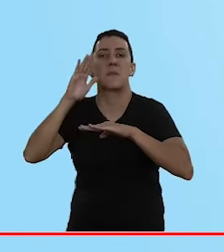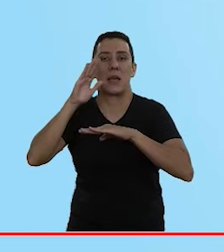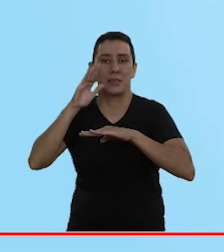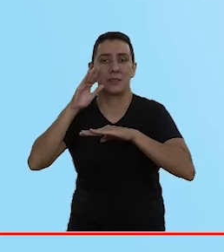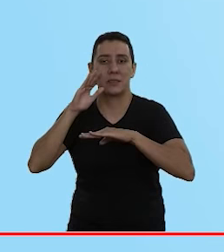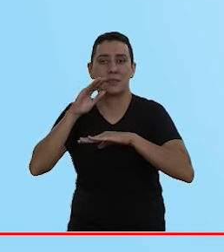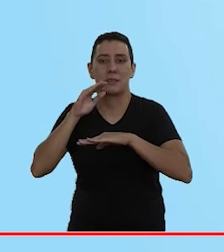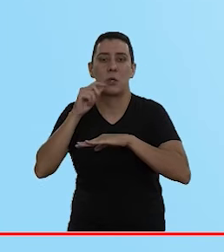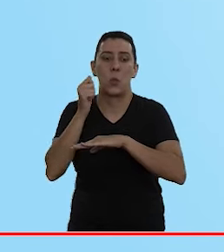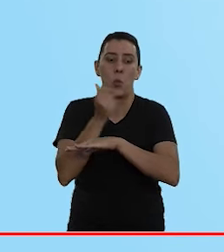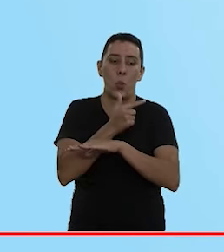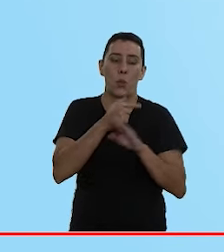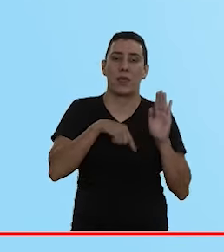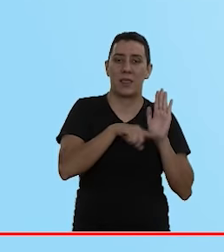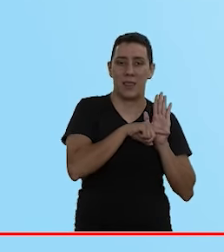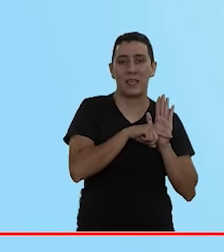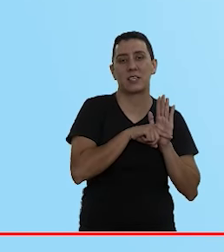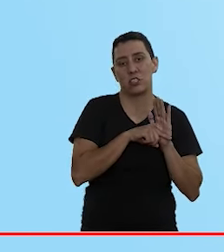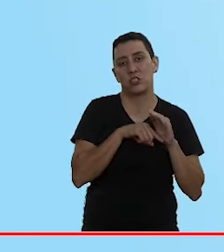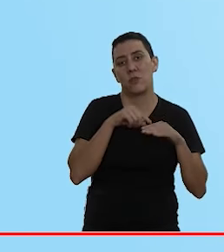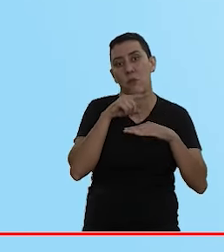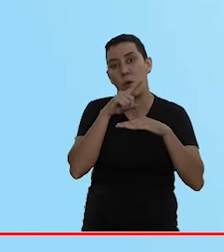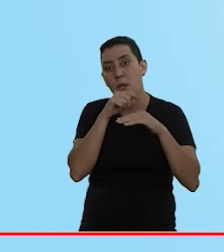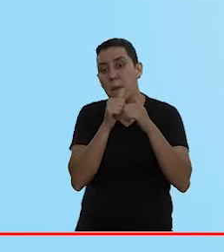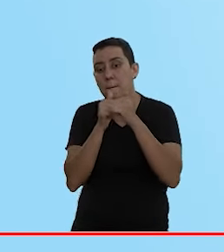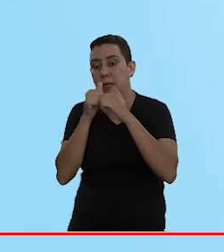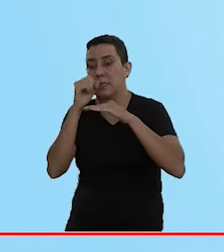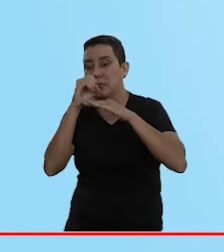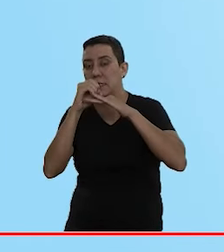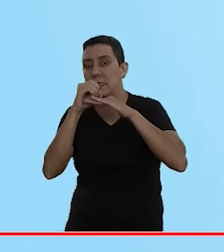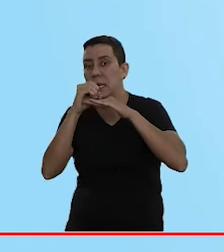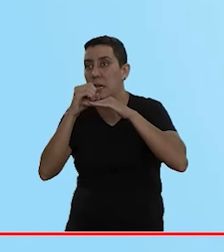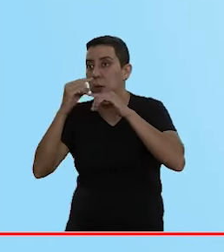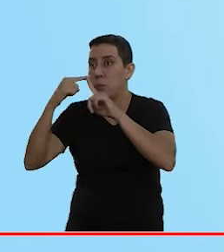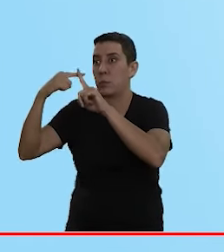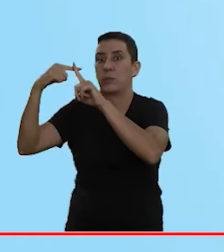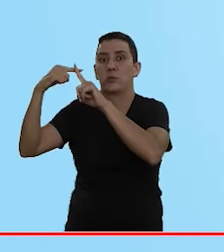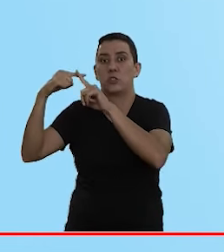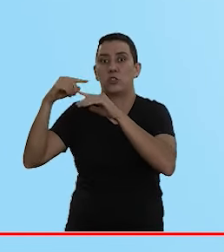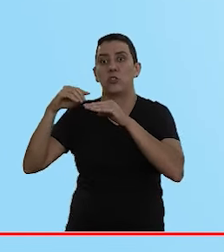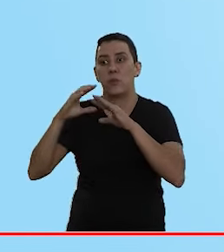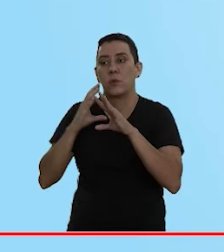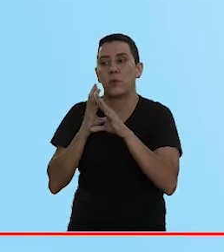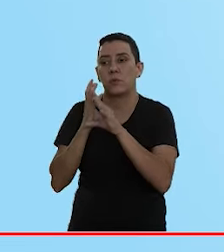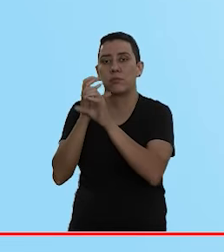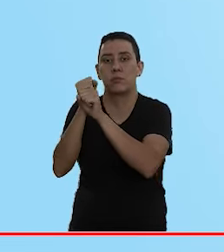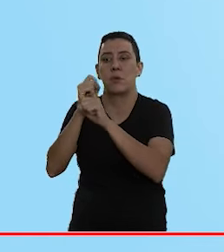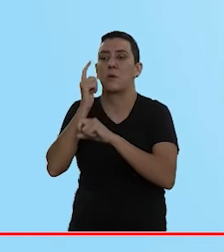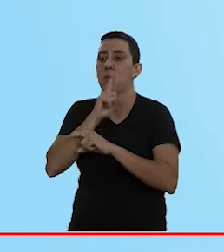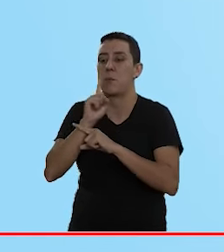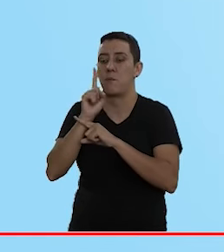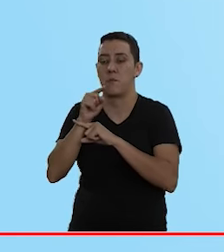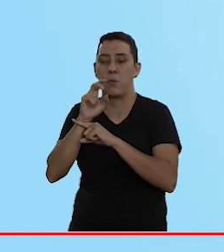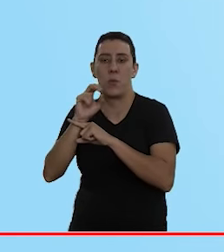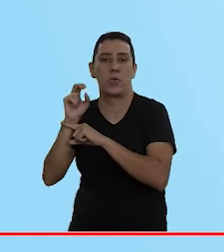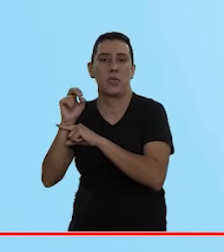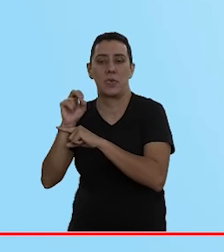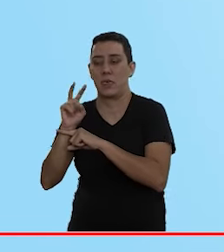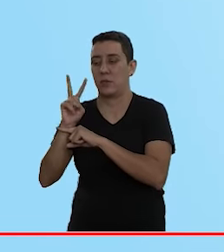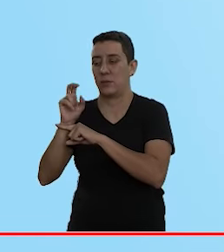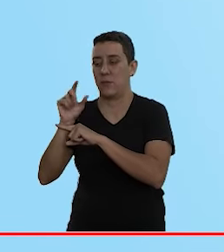eles vão ficar ali próximos de zero e os mais positivos vão ficar próximos de 1500 volts, por exemplo, para